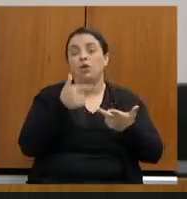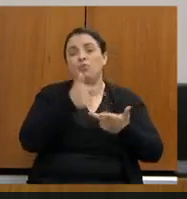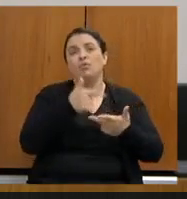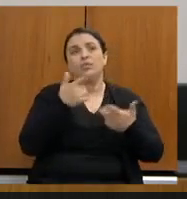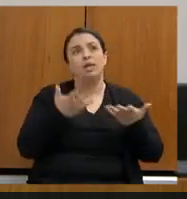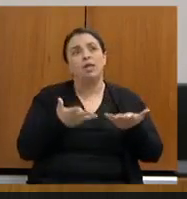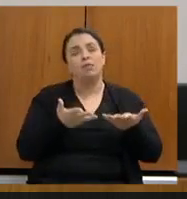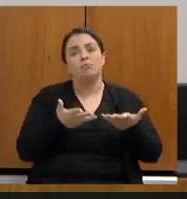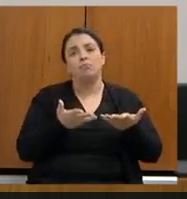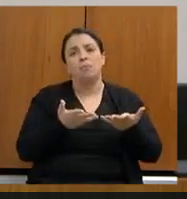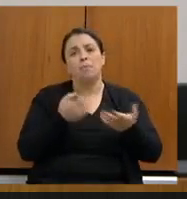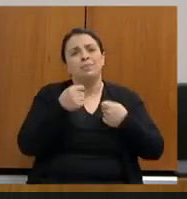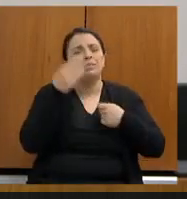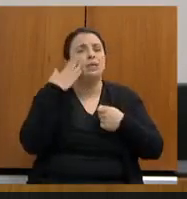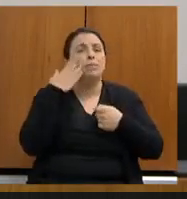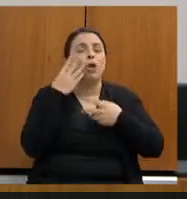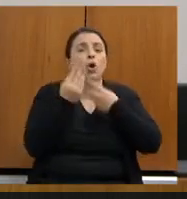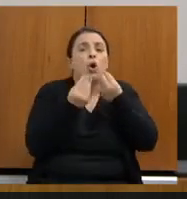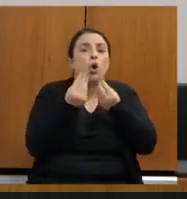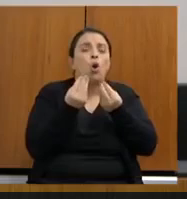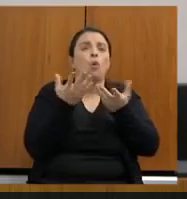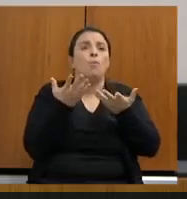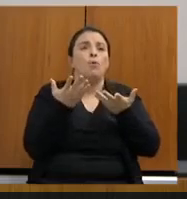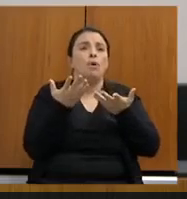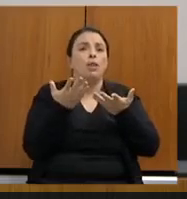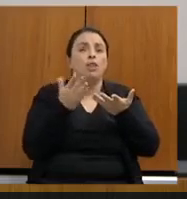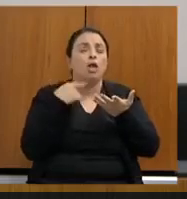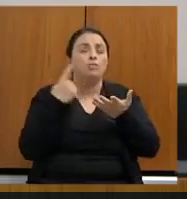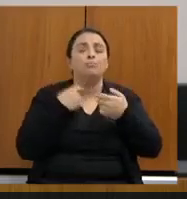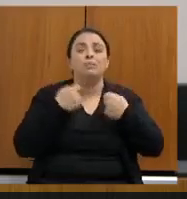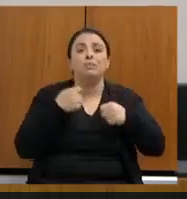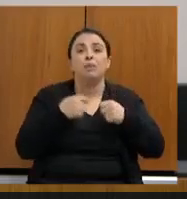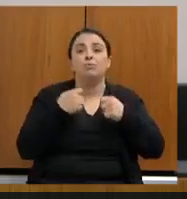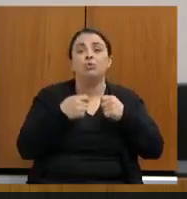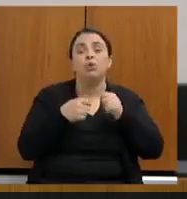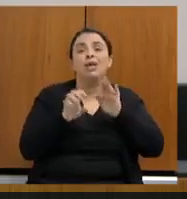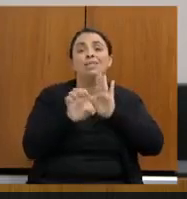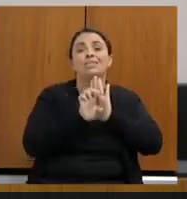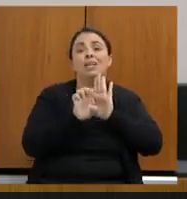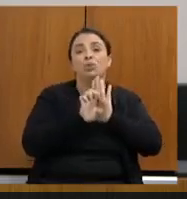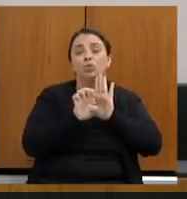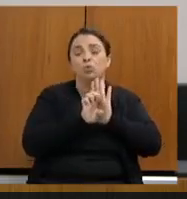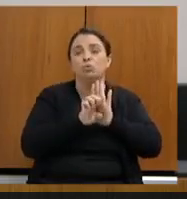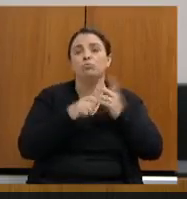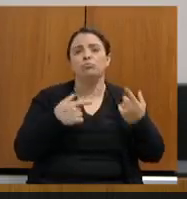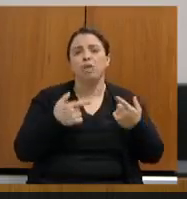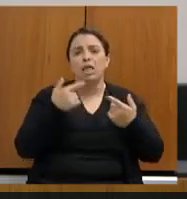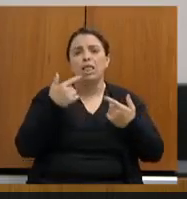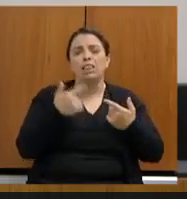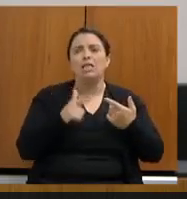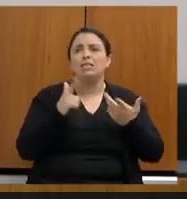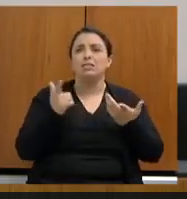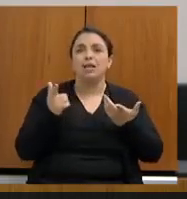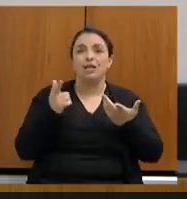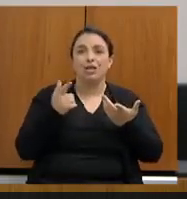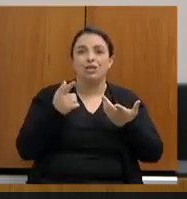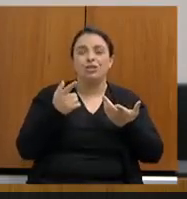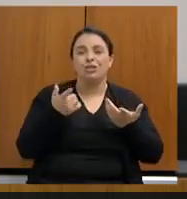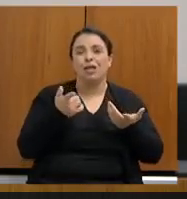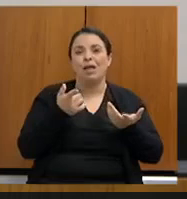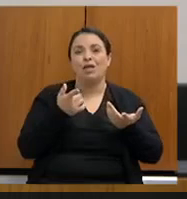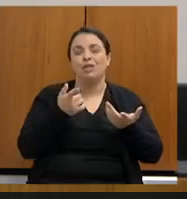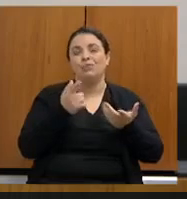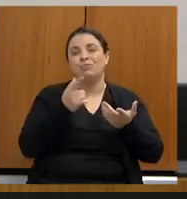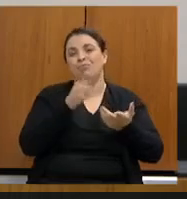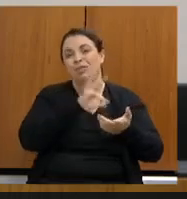saber quais são as tratativas porque nós fizemos do estatuto o estatuto dessas carreiras socioeducativo polícia penal